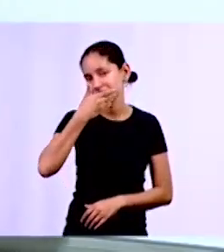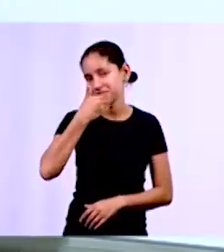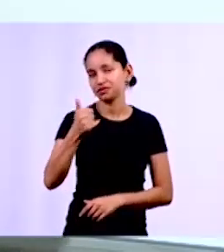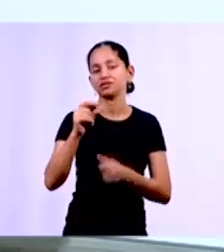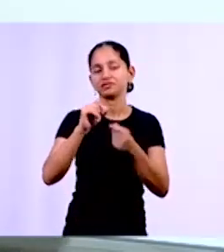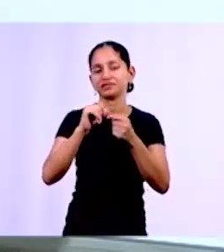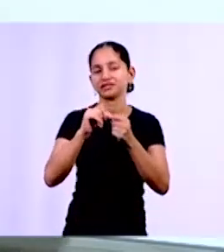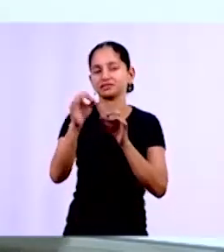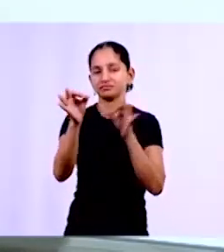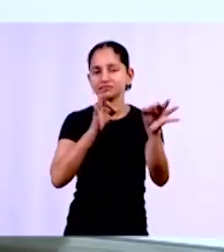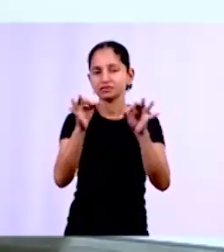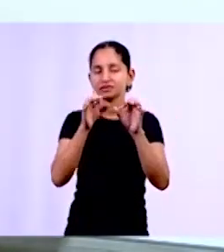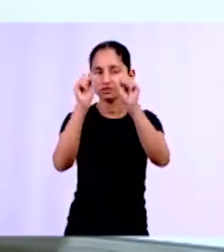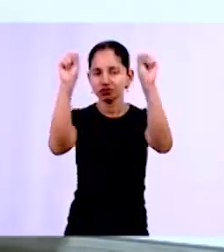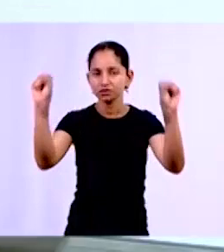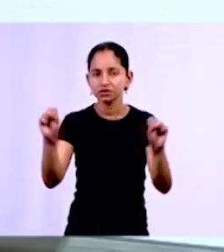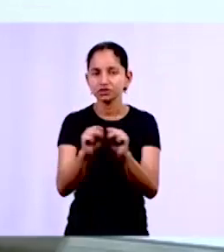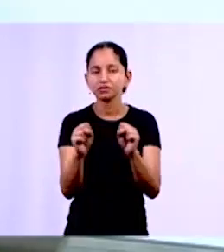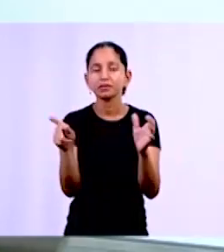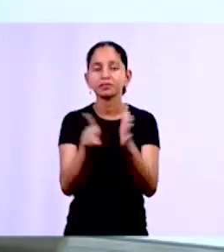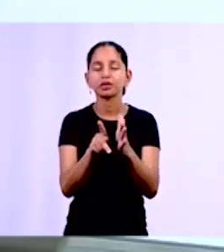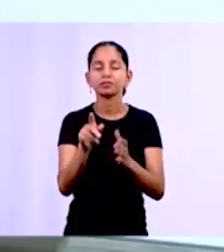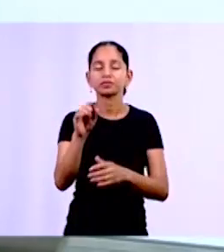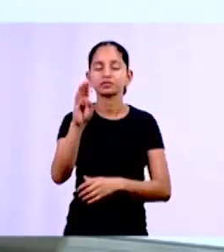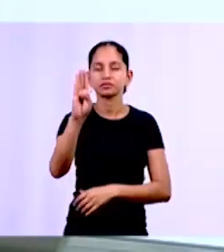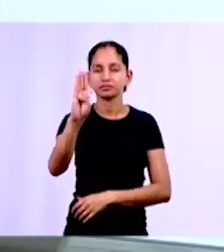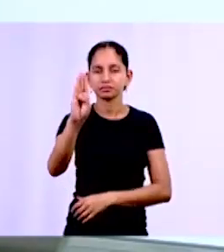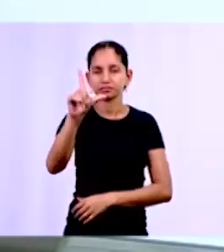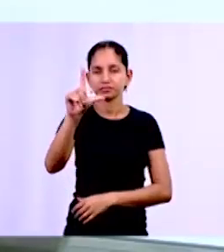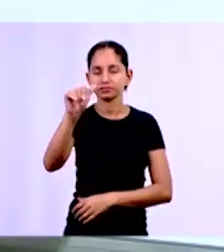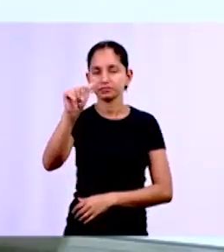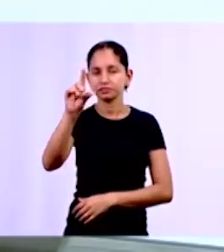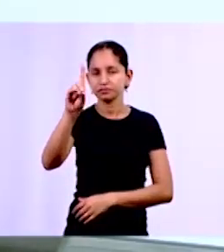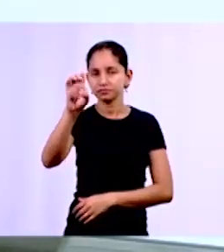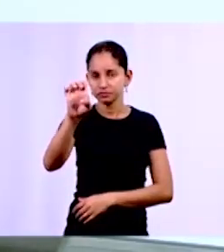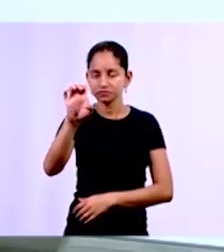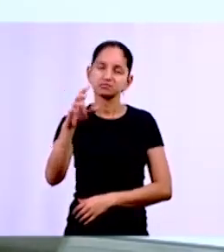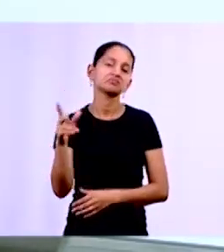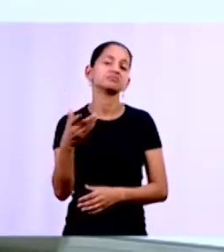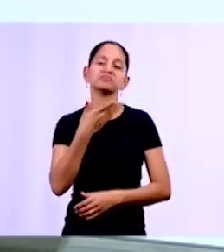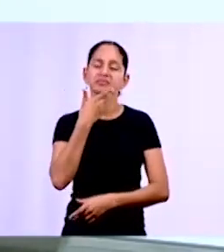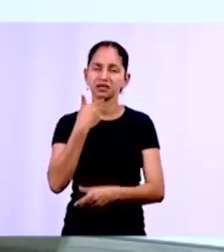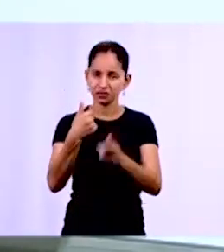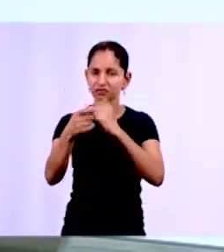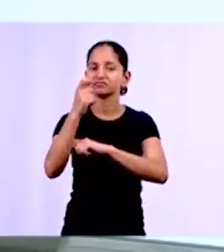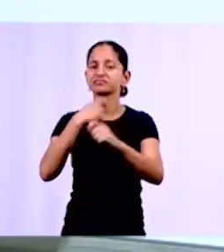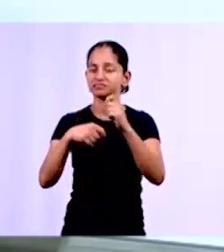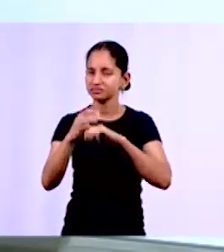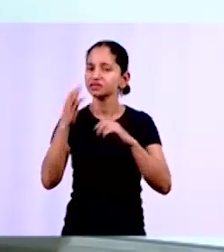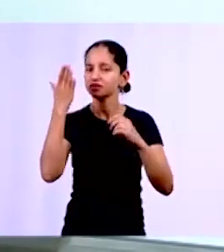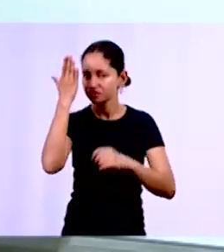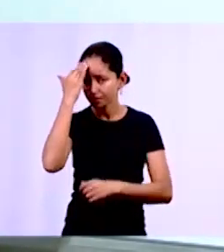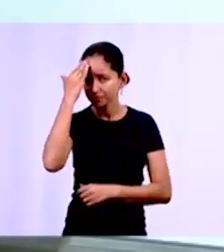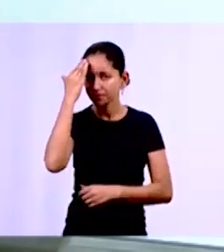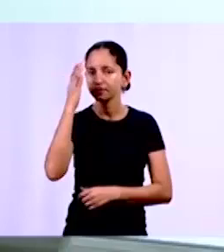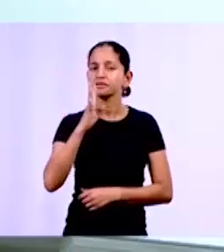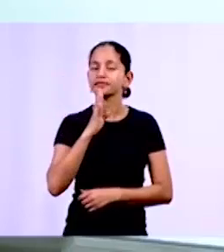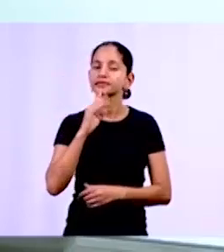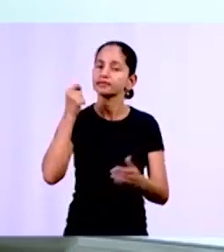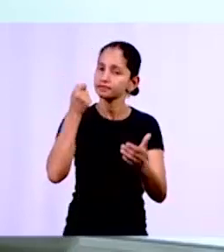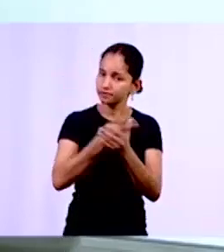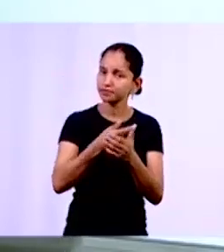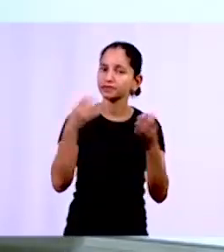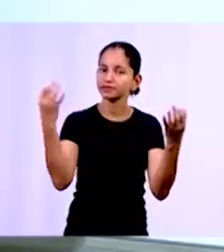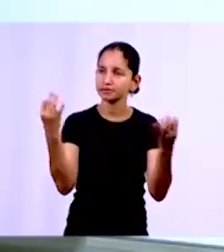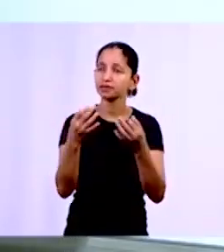realmente, não só para a empresa, né, para administração e tudo, você investir em Blade. Um Blade nada mais é do que um computador